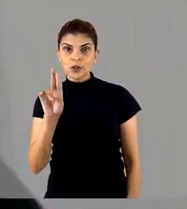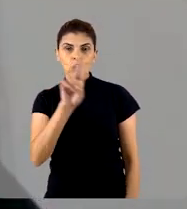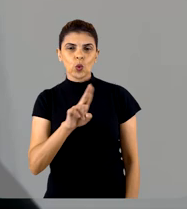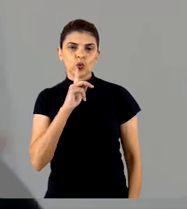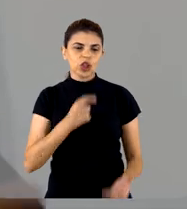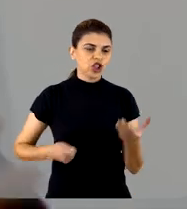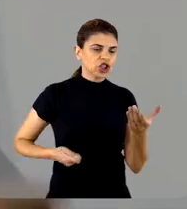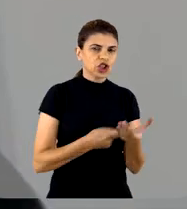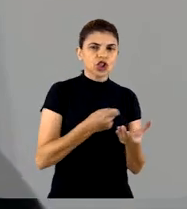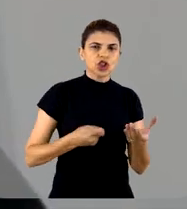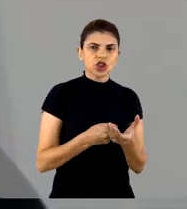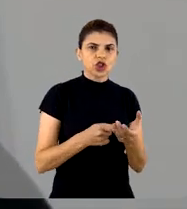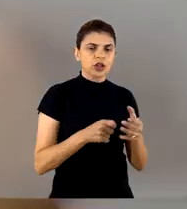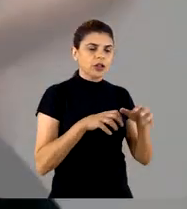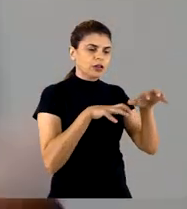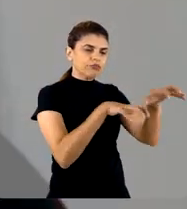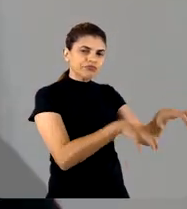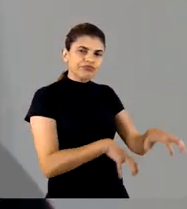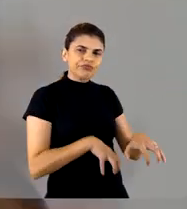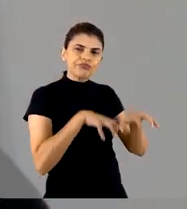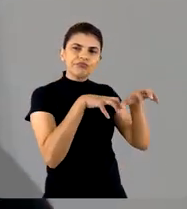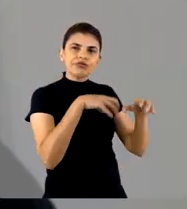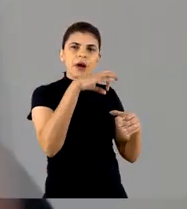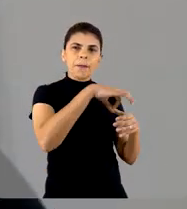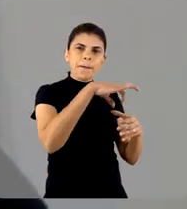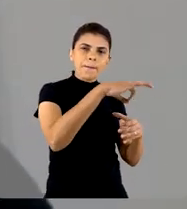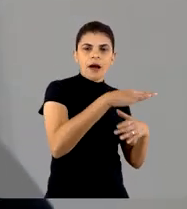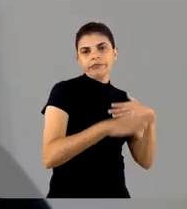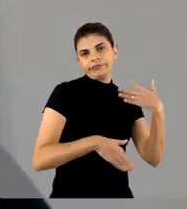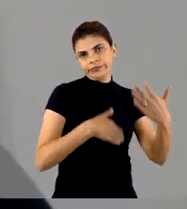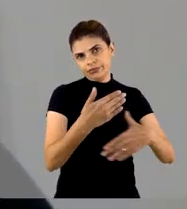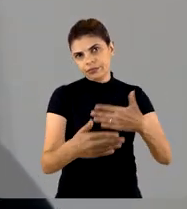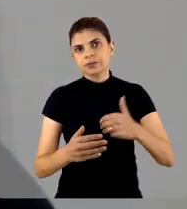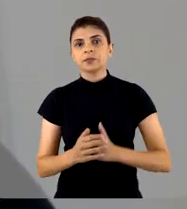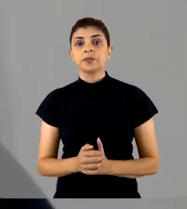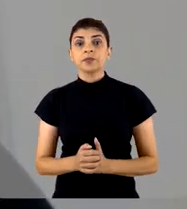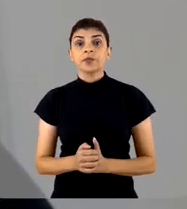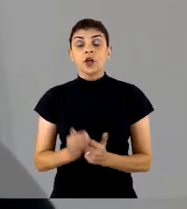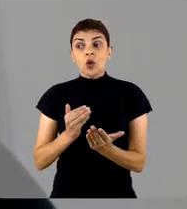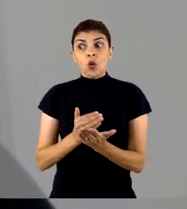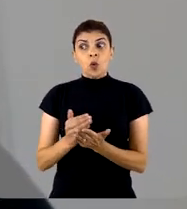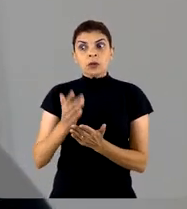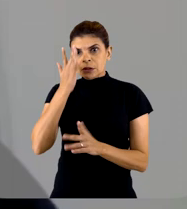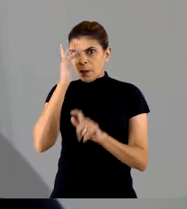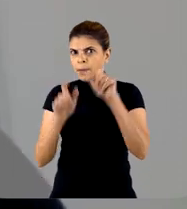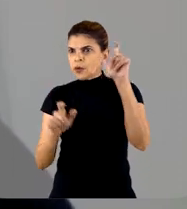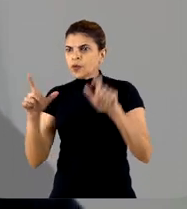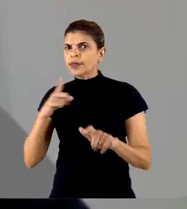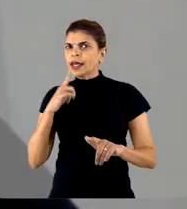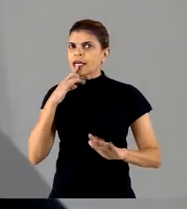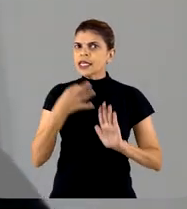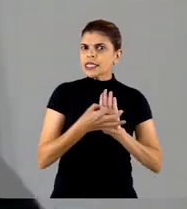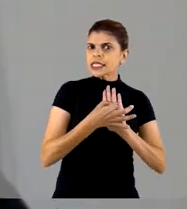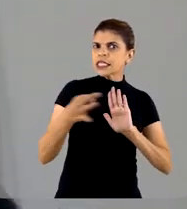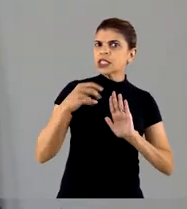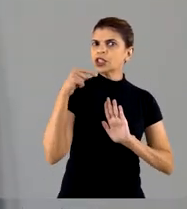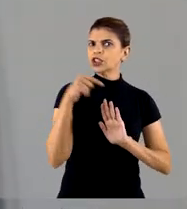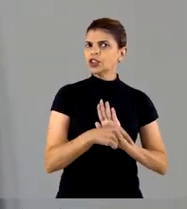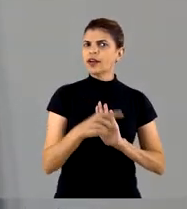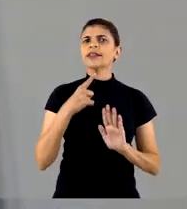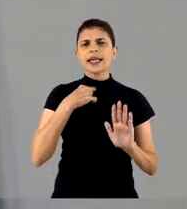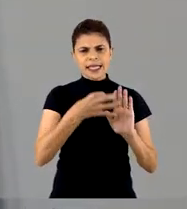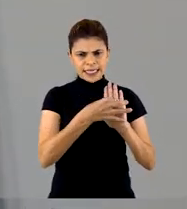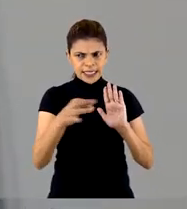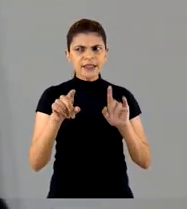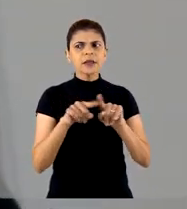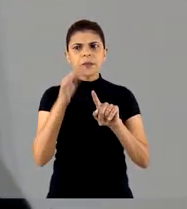no uso, né, no uso corrente, nas lavouras, né, e por aí vai. Então você começa a ter críticas ambientais desse conceito, e você começa